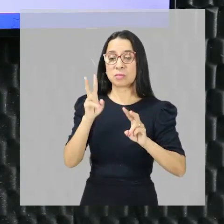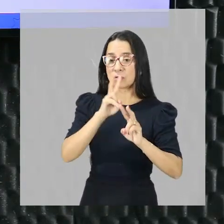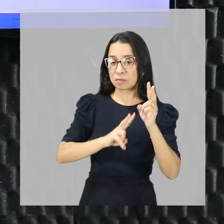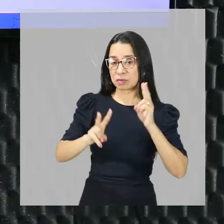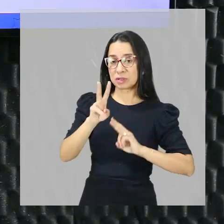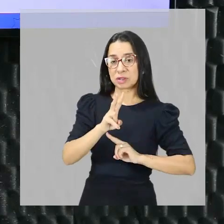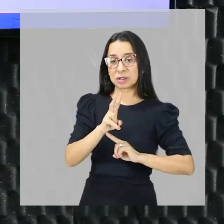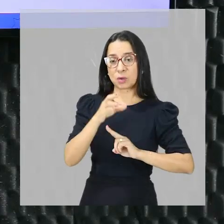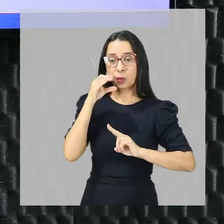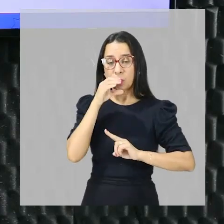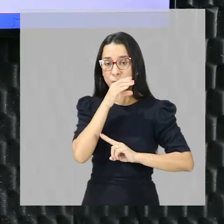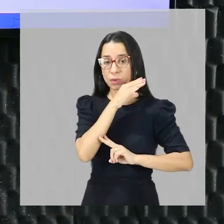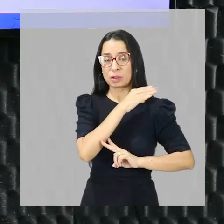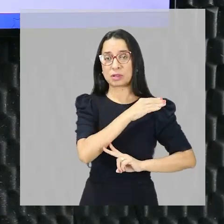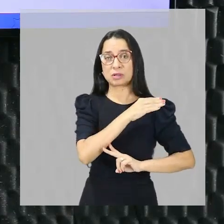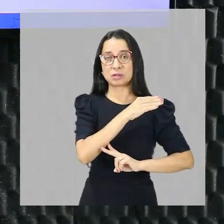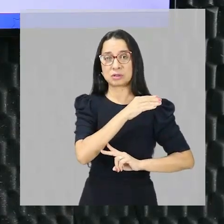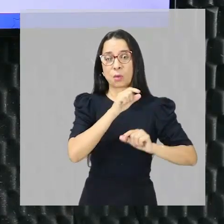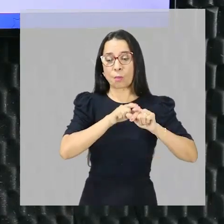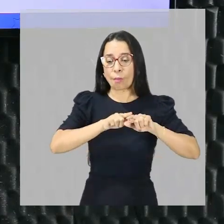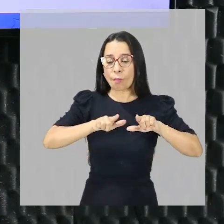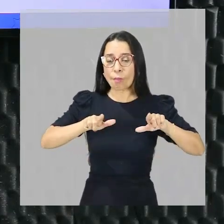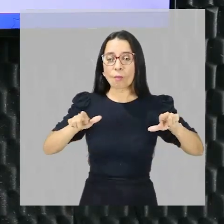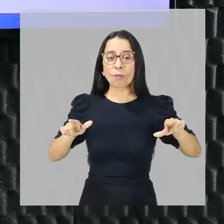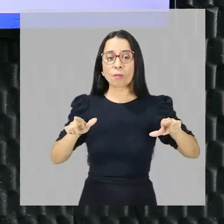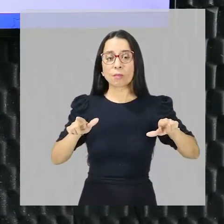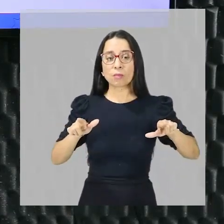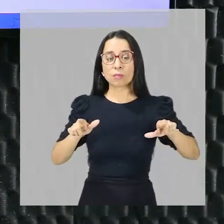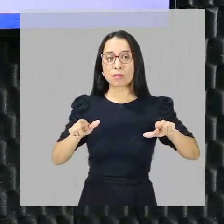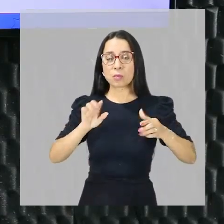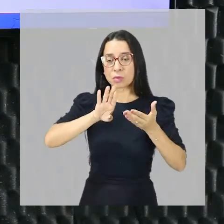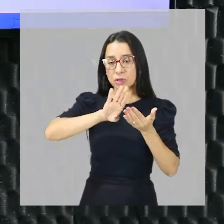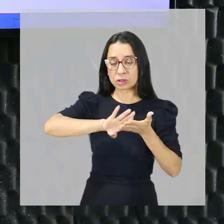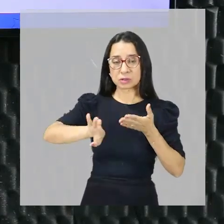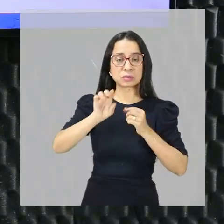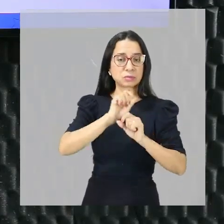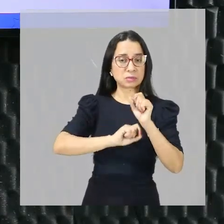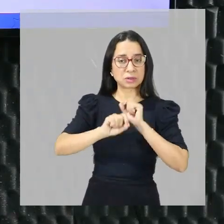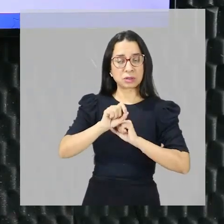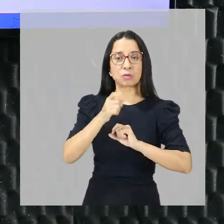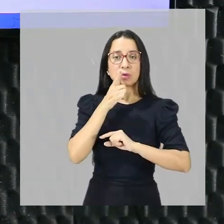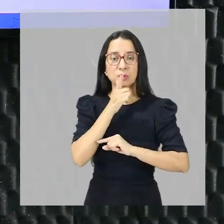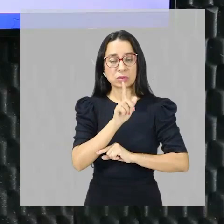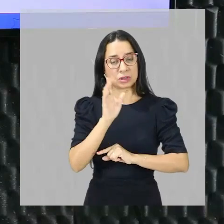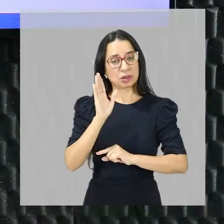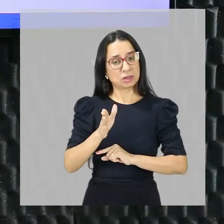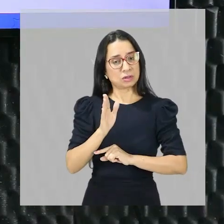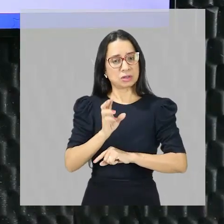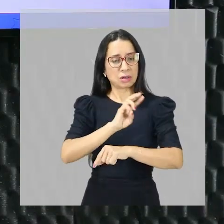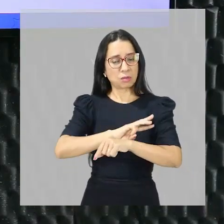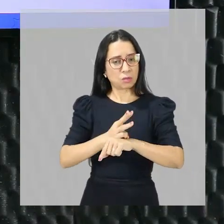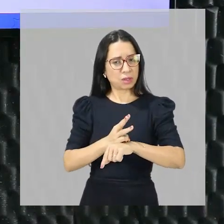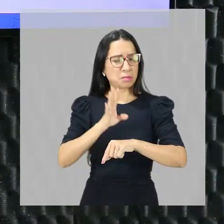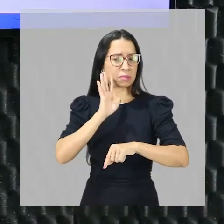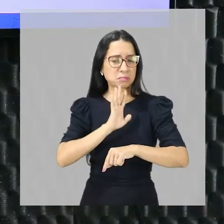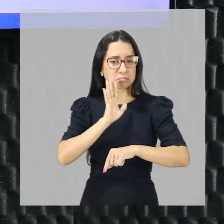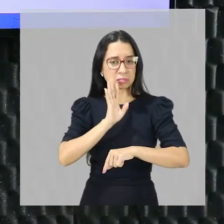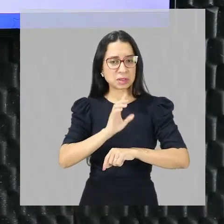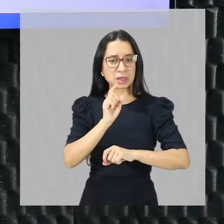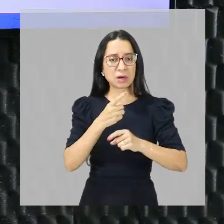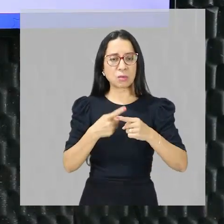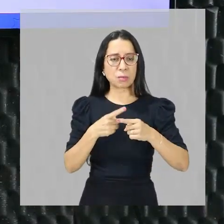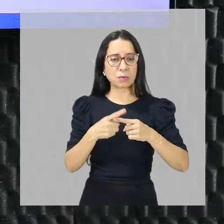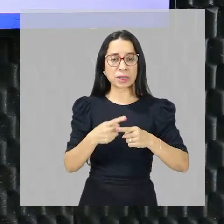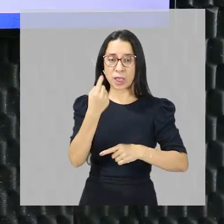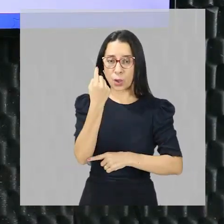só por aí, por exclusão, galera, tu já conseguia, e a UEMA ela foi muito bacana, ela foi muito legal com o estudante, porque